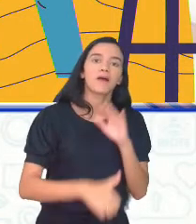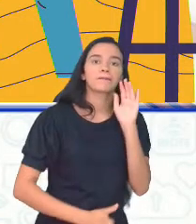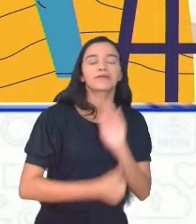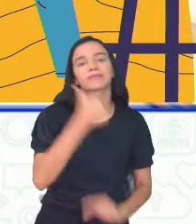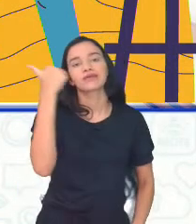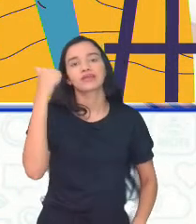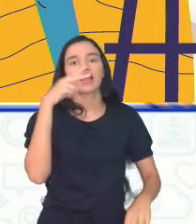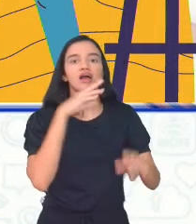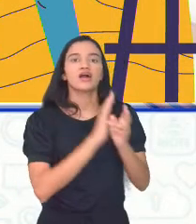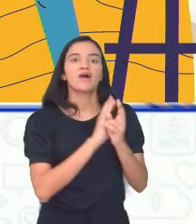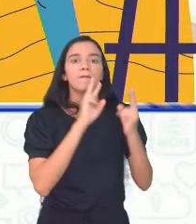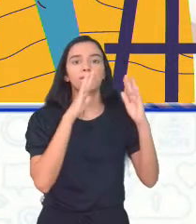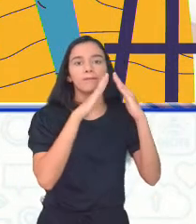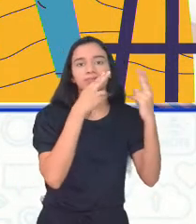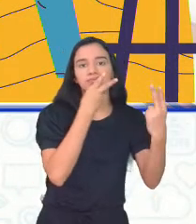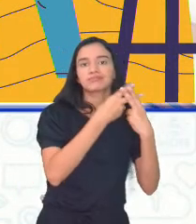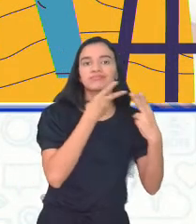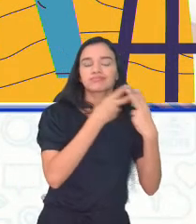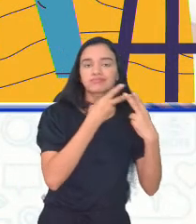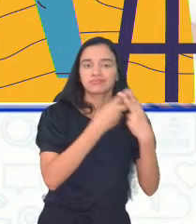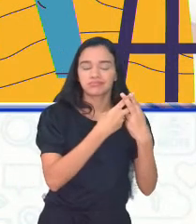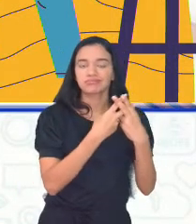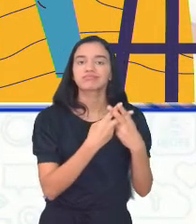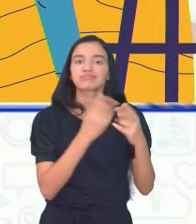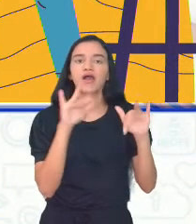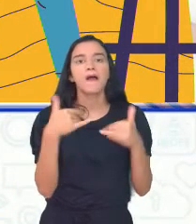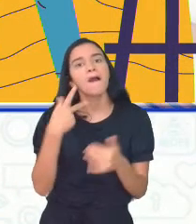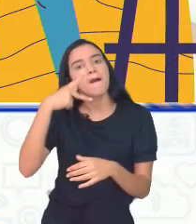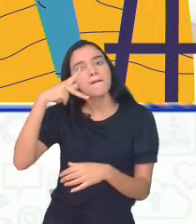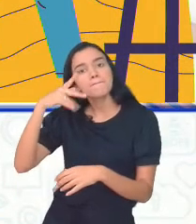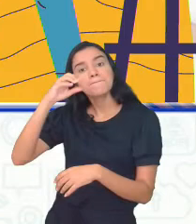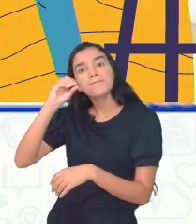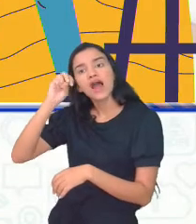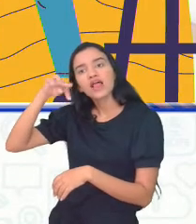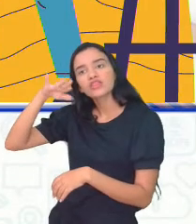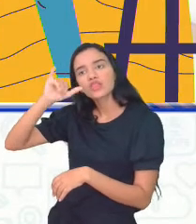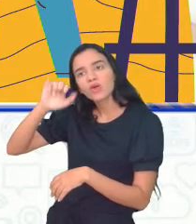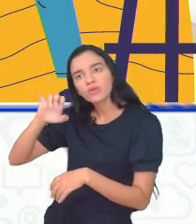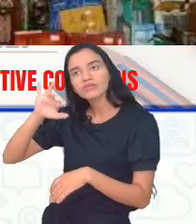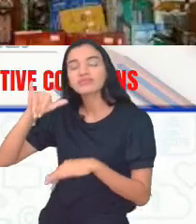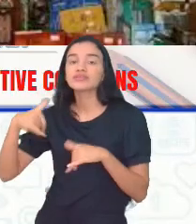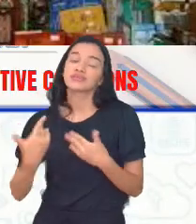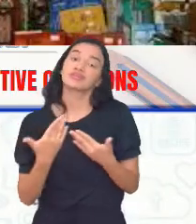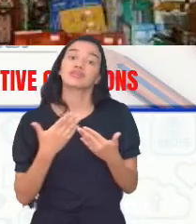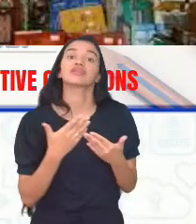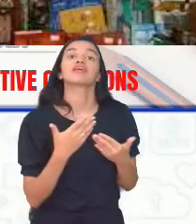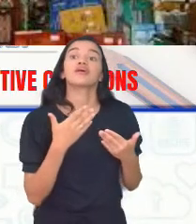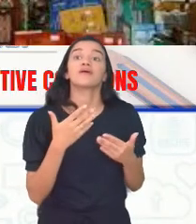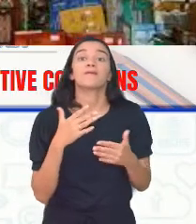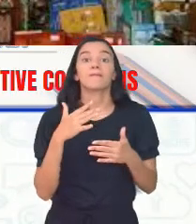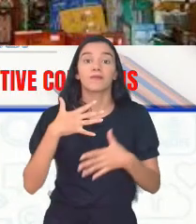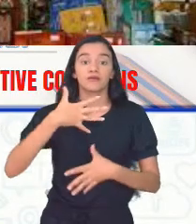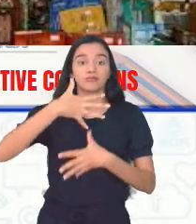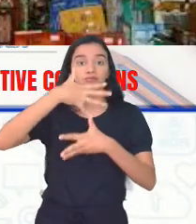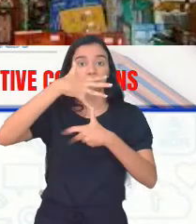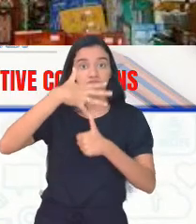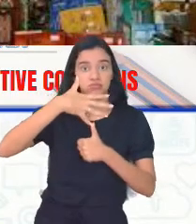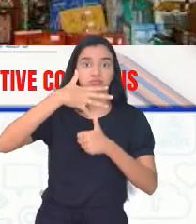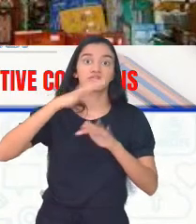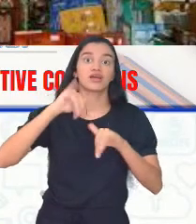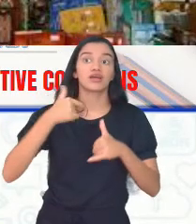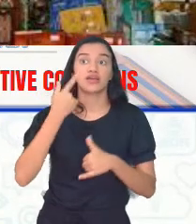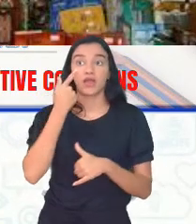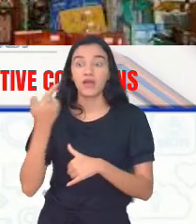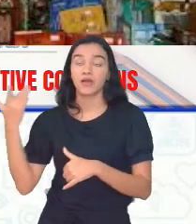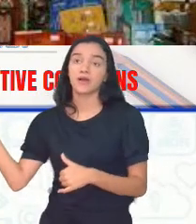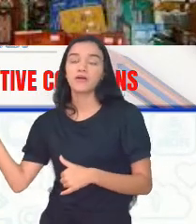prisão radial que a gente chama de panóptica, né, da América do Sul. Exatamente, panóptica é esse